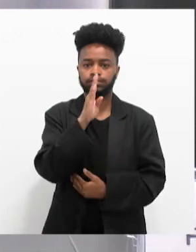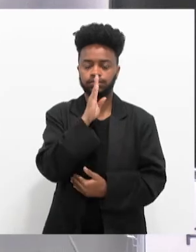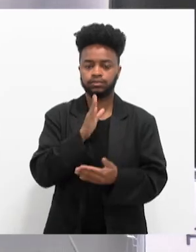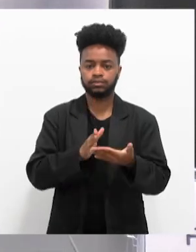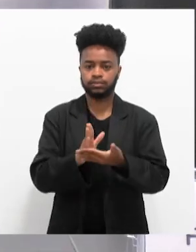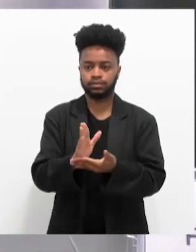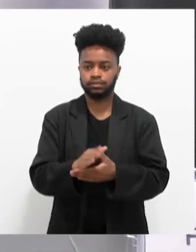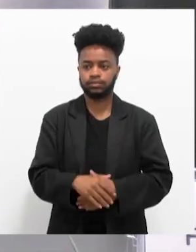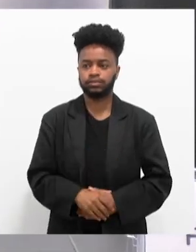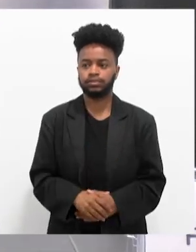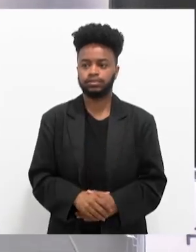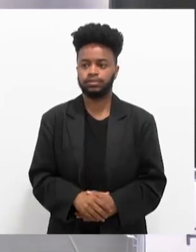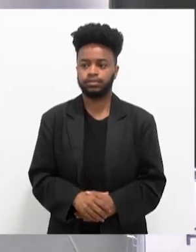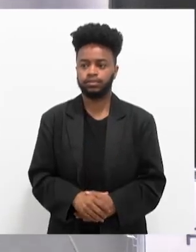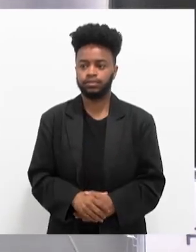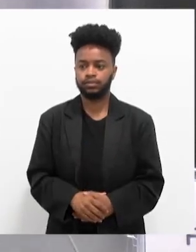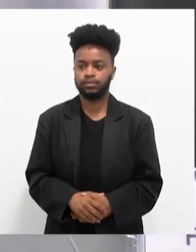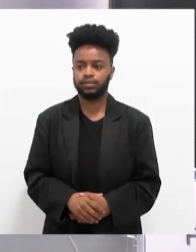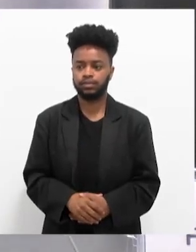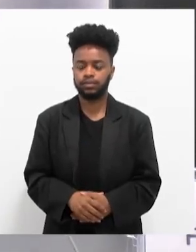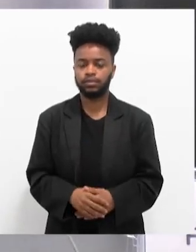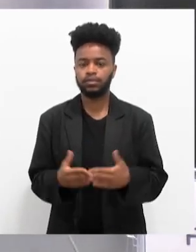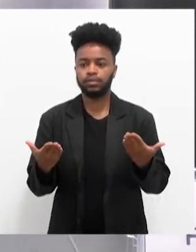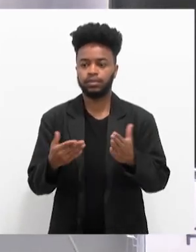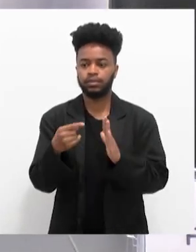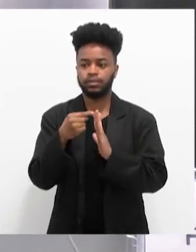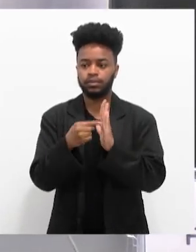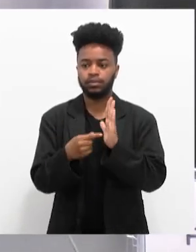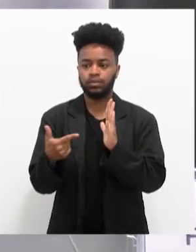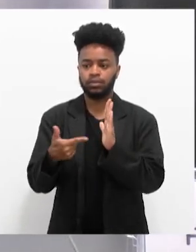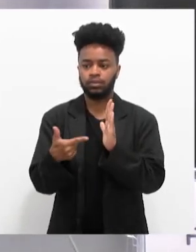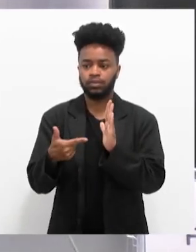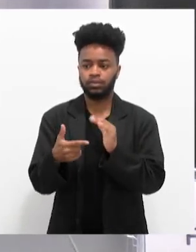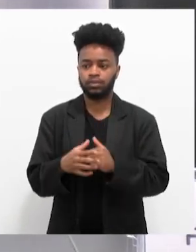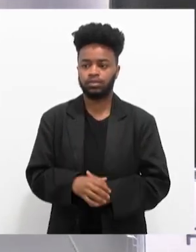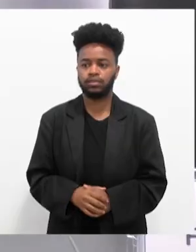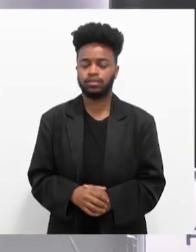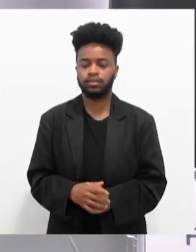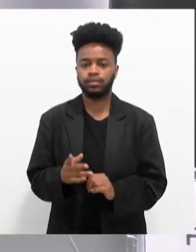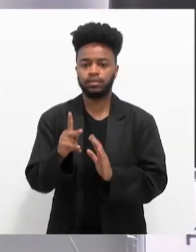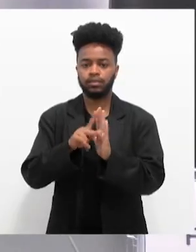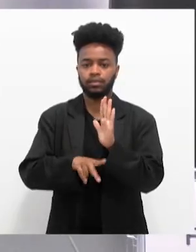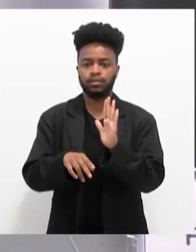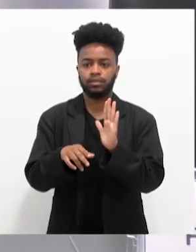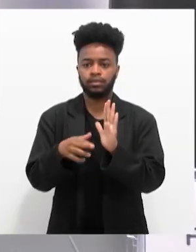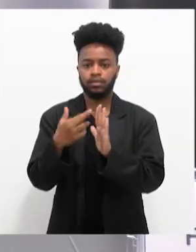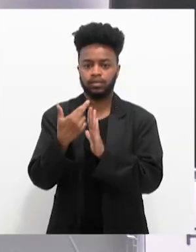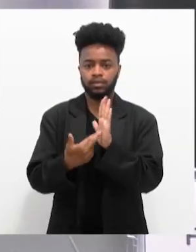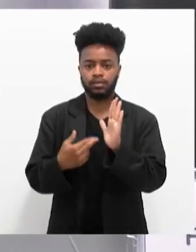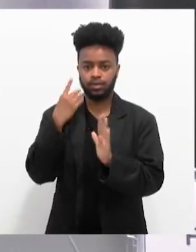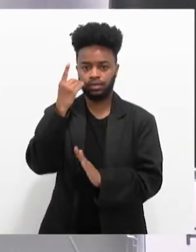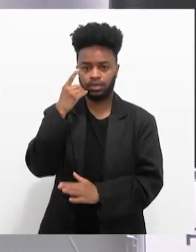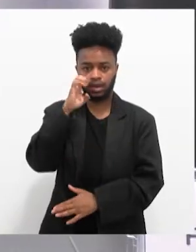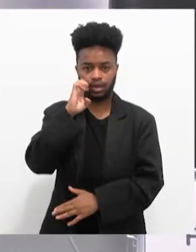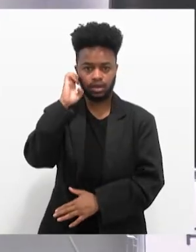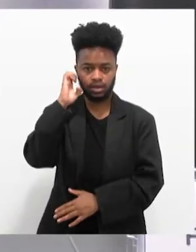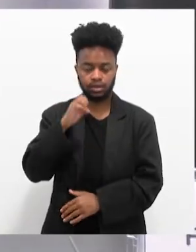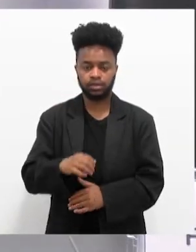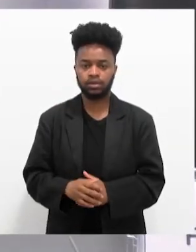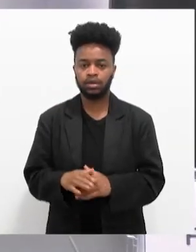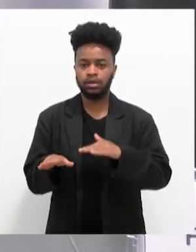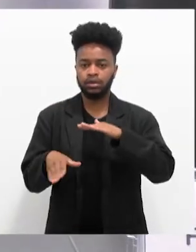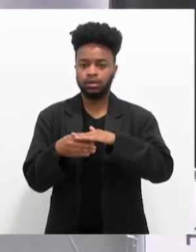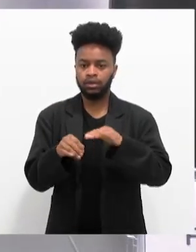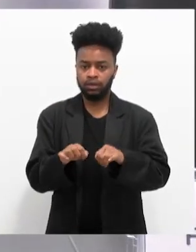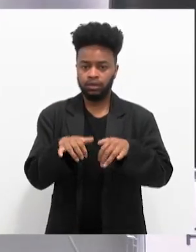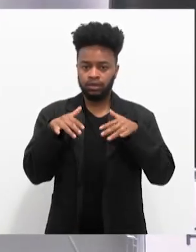aprovado. Passo ao item 2 da pauta. Projeto de relatoria da deputada Élica Takimoto, emendas de plenário ao